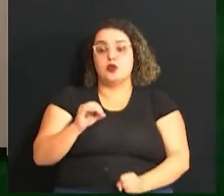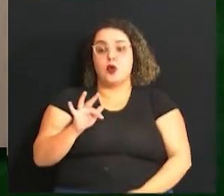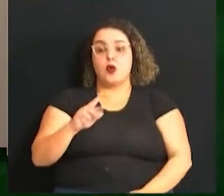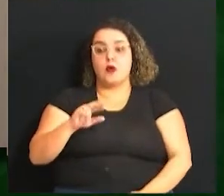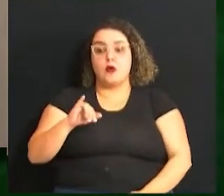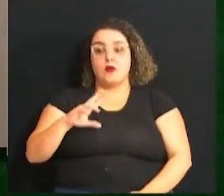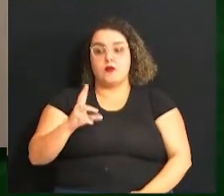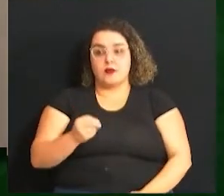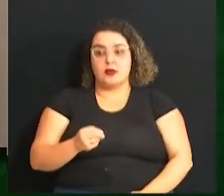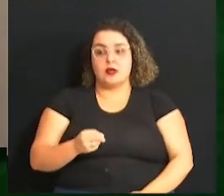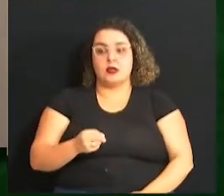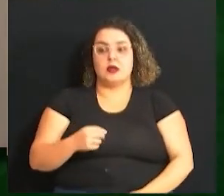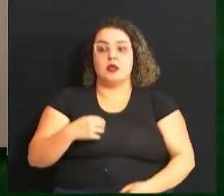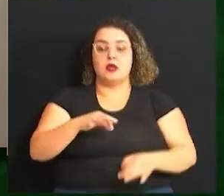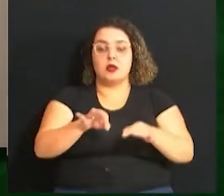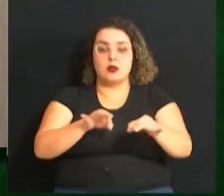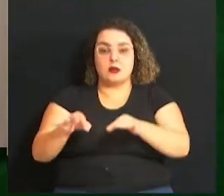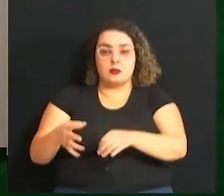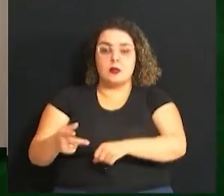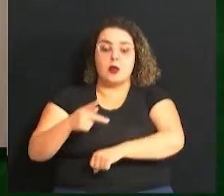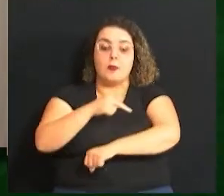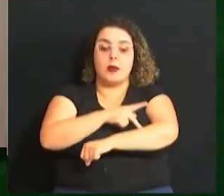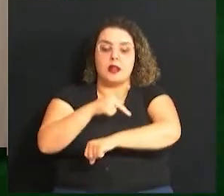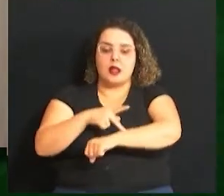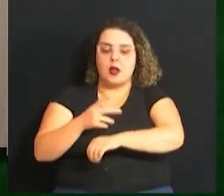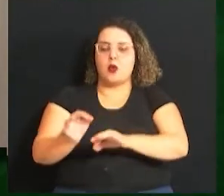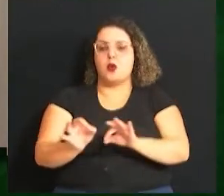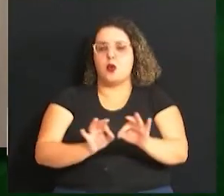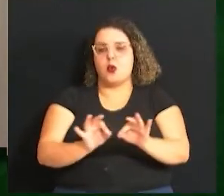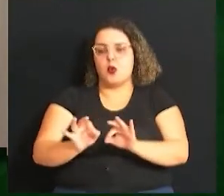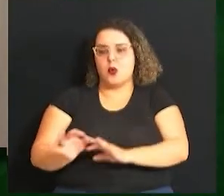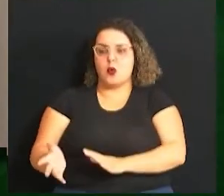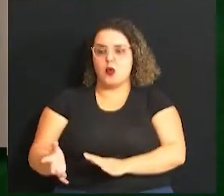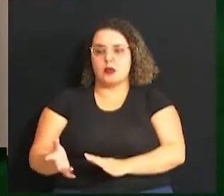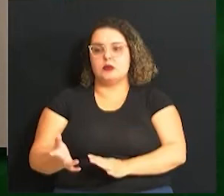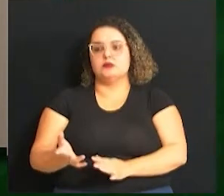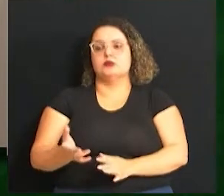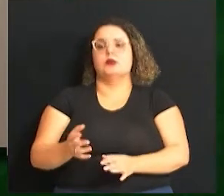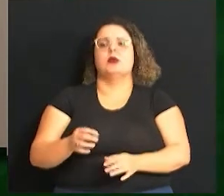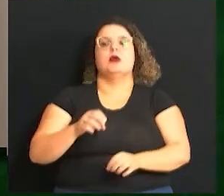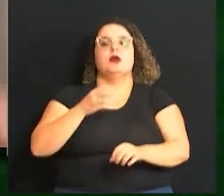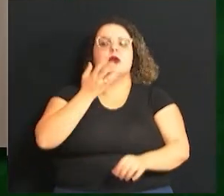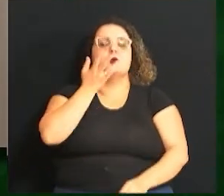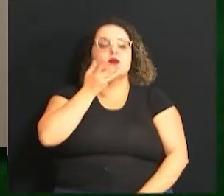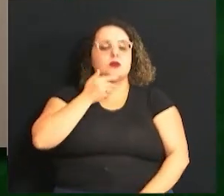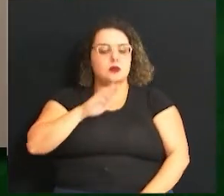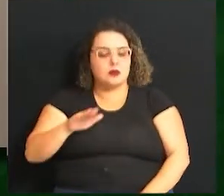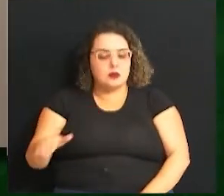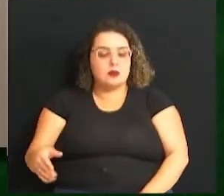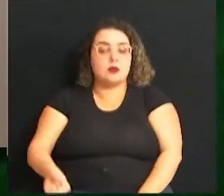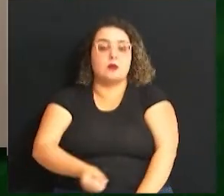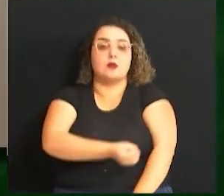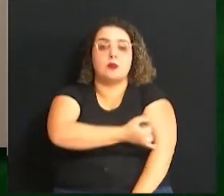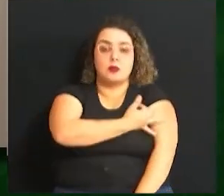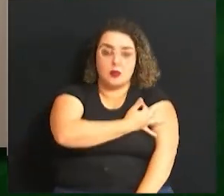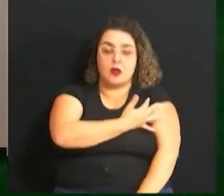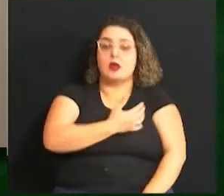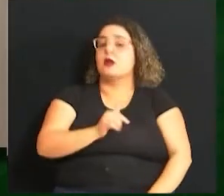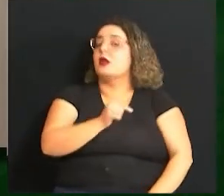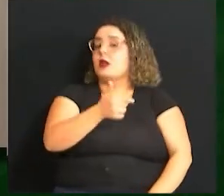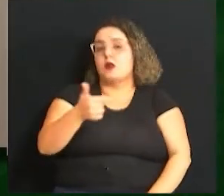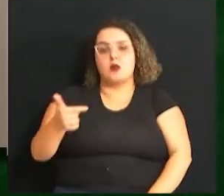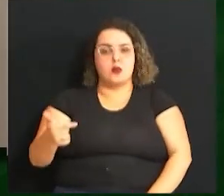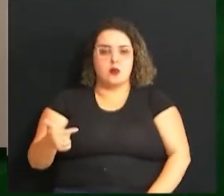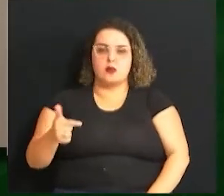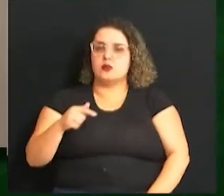Poderoso Cofrinho, eu trabalho com pedagogia de projetos. A gente não tem, eu trabalho com educação infantil e com ensino fundamental,